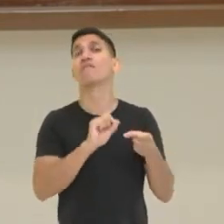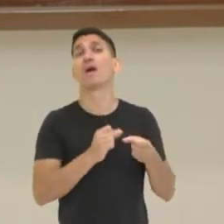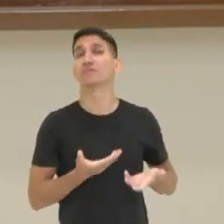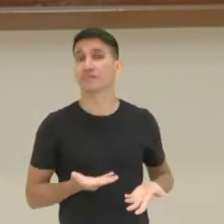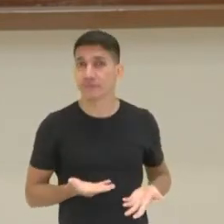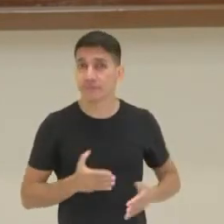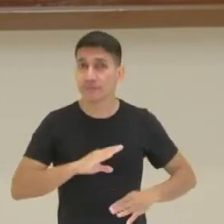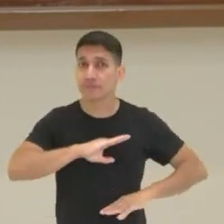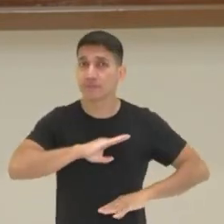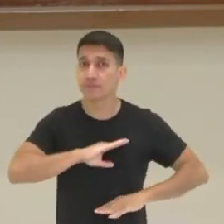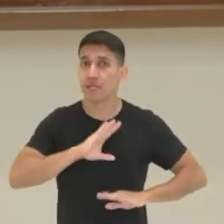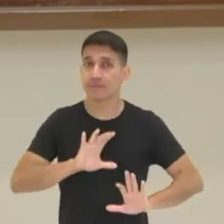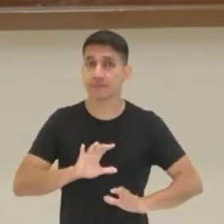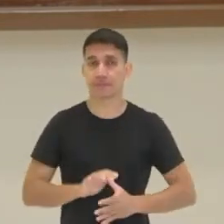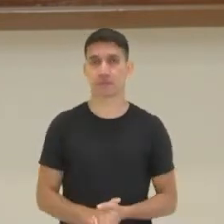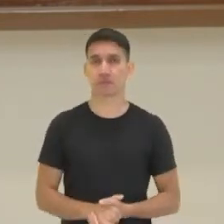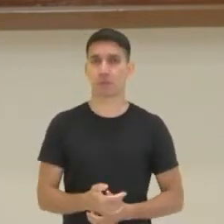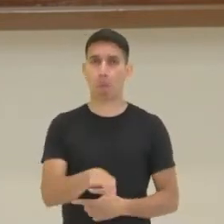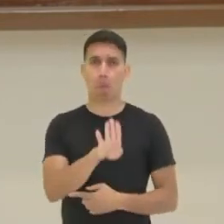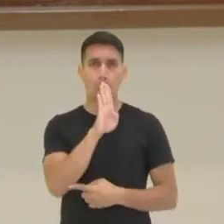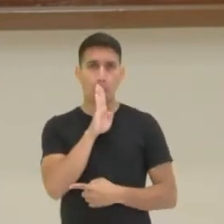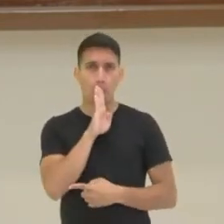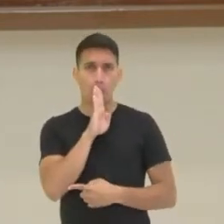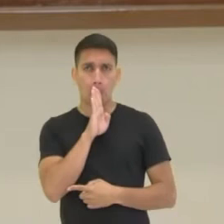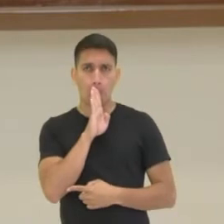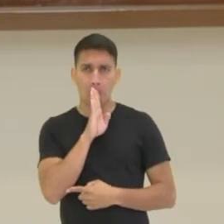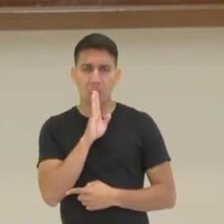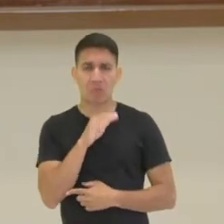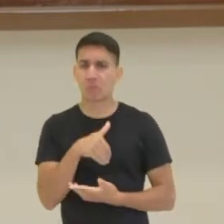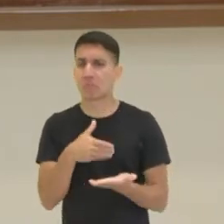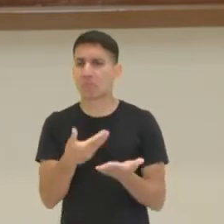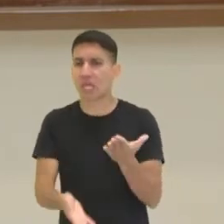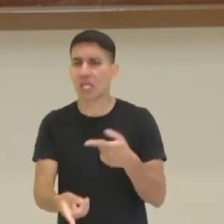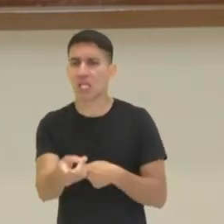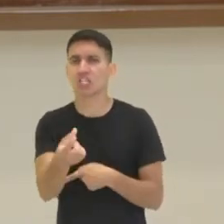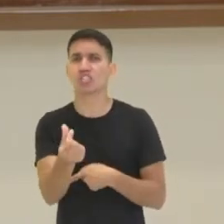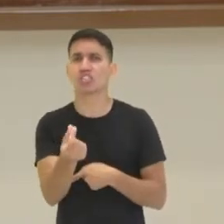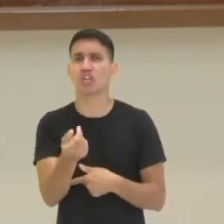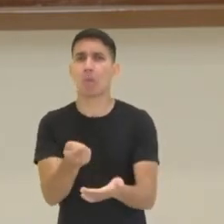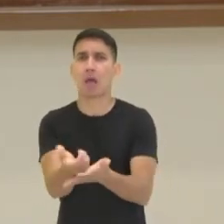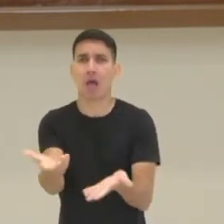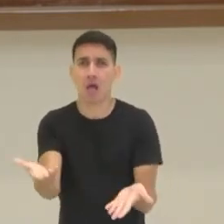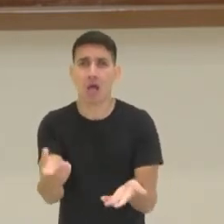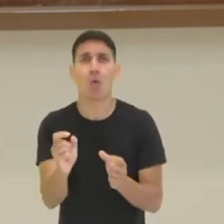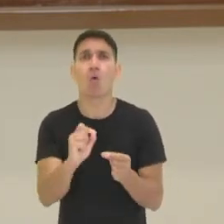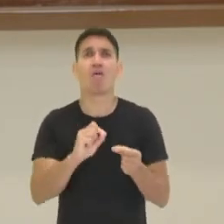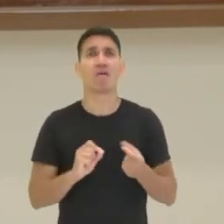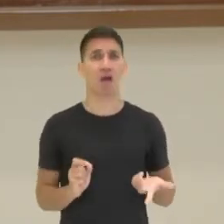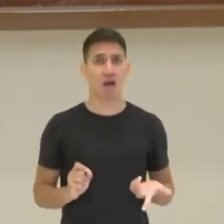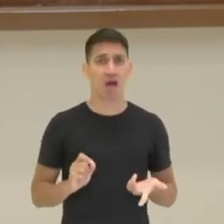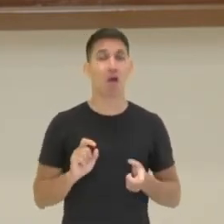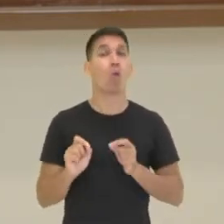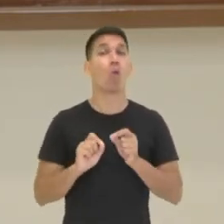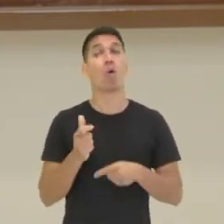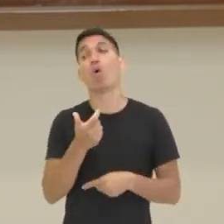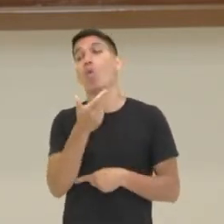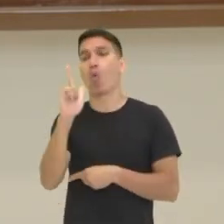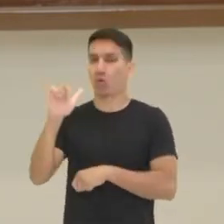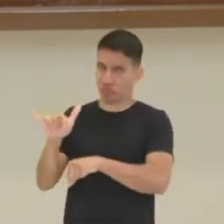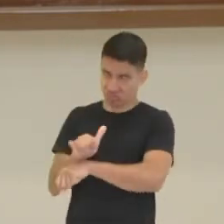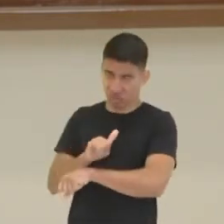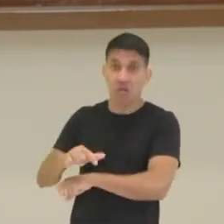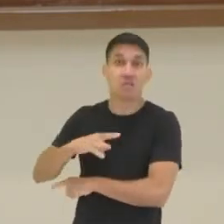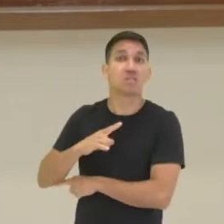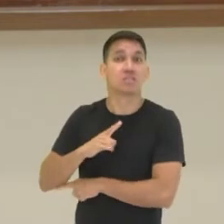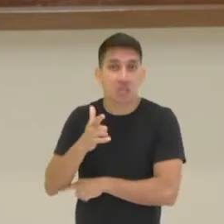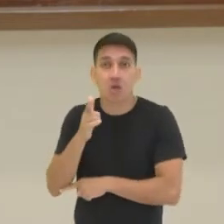disso? Será que a gente se cala e perde o dinheiro que investiu? Né? O que faz? Ou será que tem algum outro recurso, alguma outra